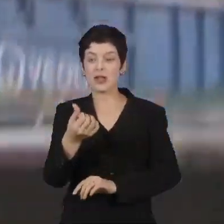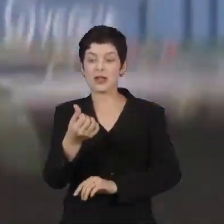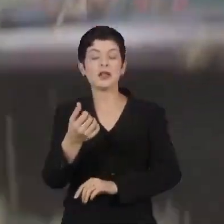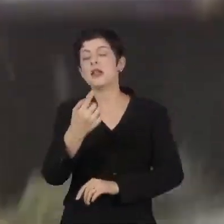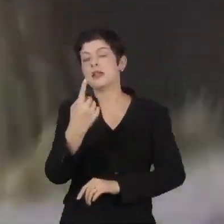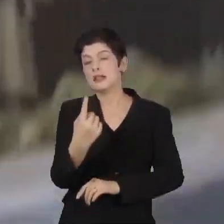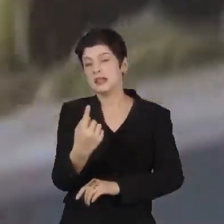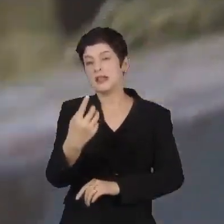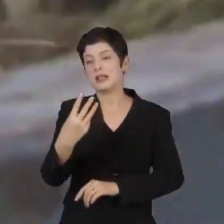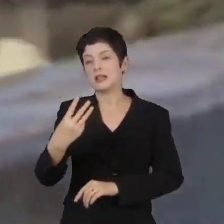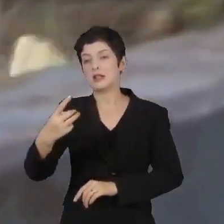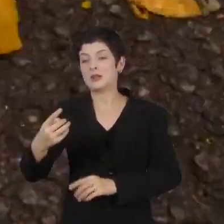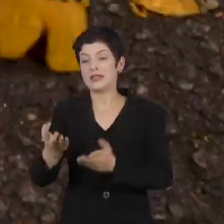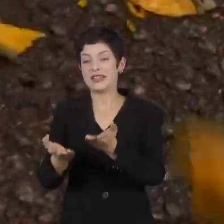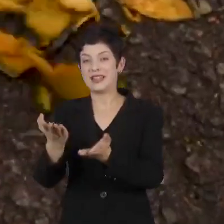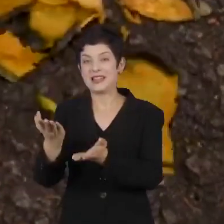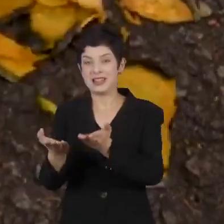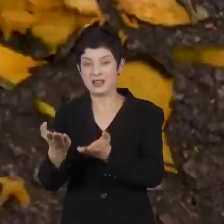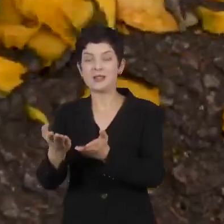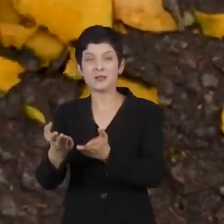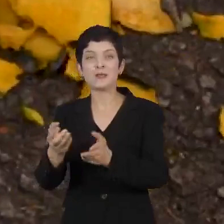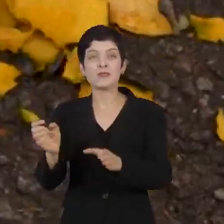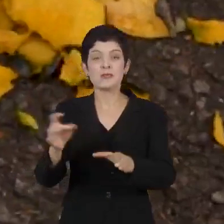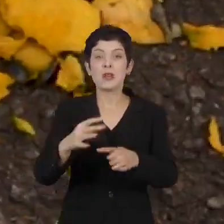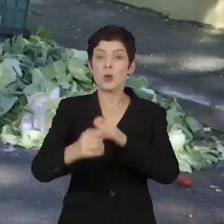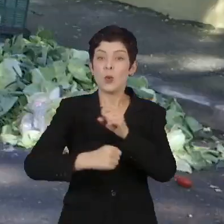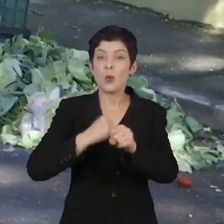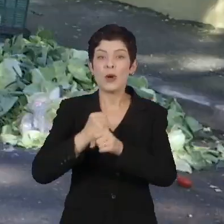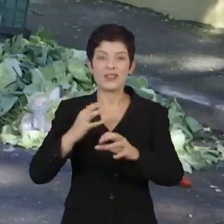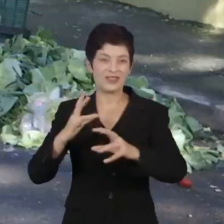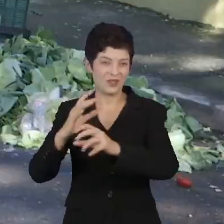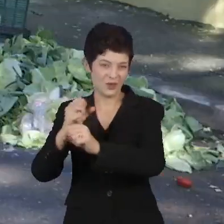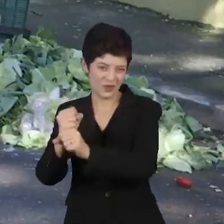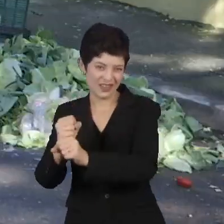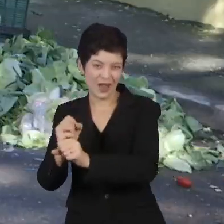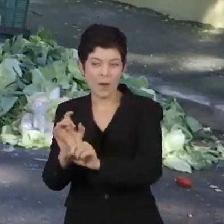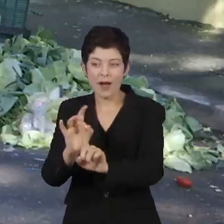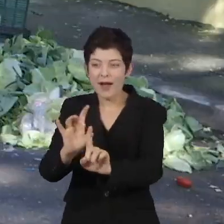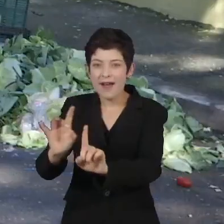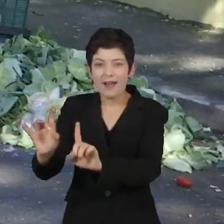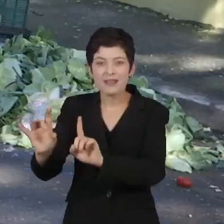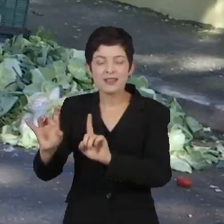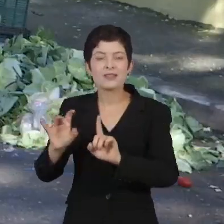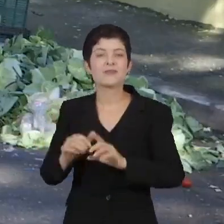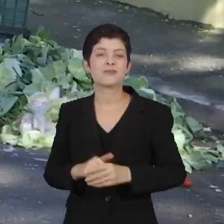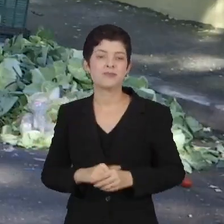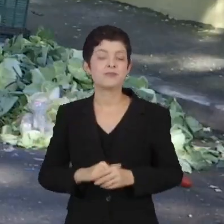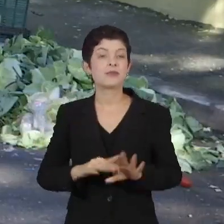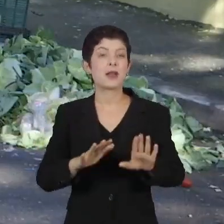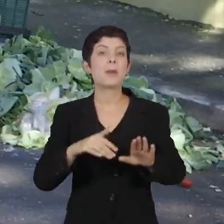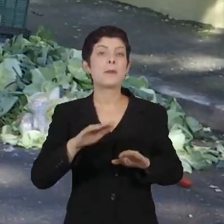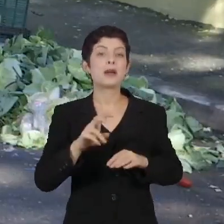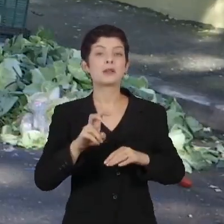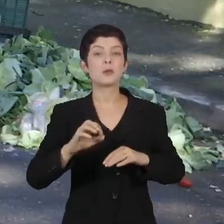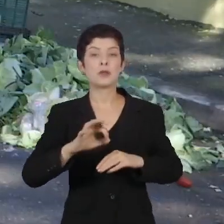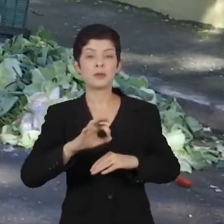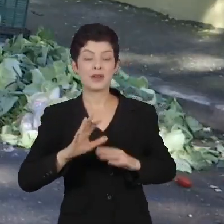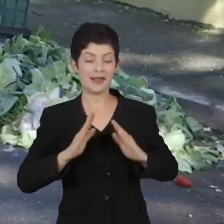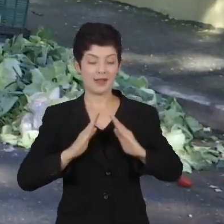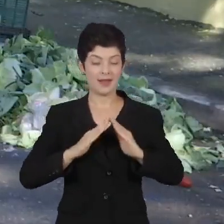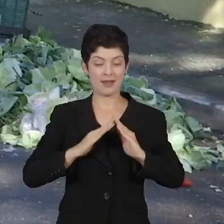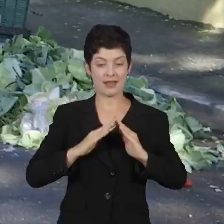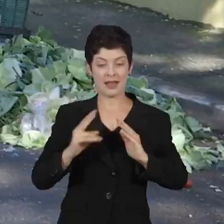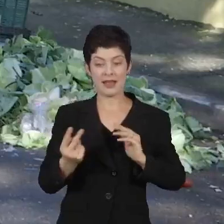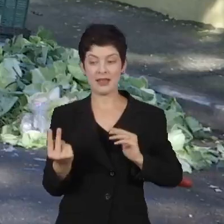132 quilos de alimentos descartados anualmente. Mais da metade desse desperdício acontece em casa. Em seguida, vem